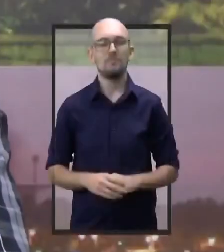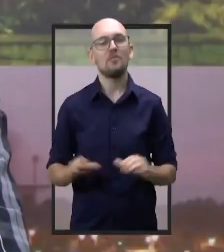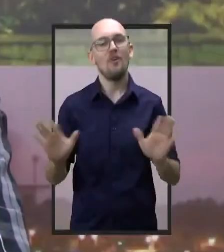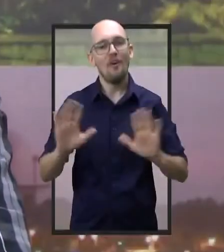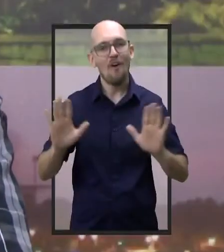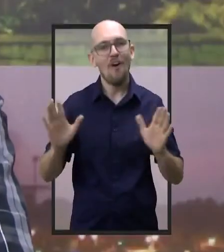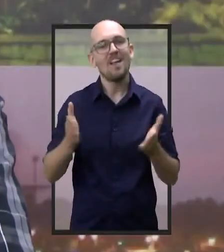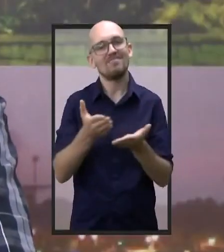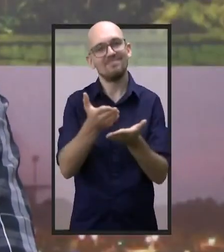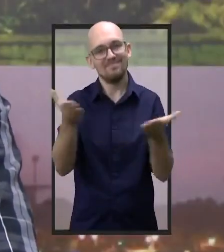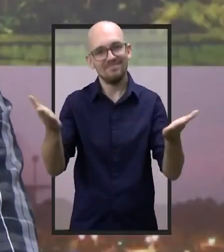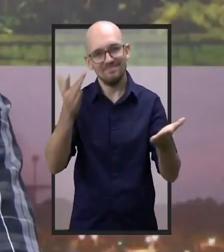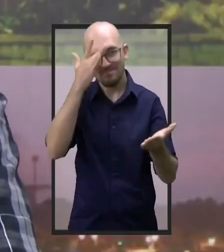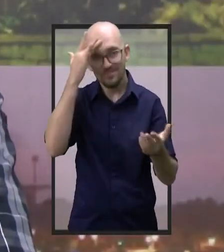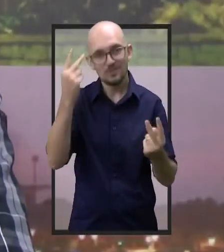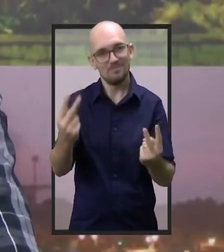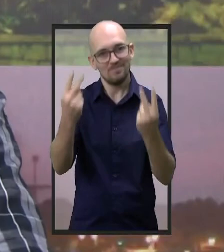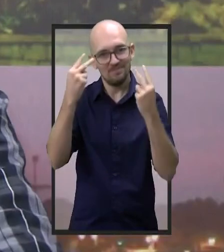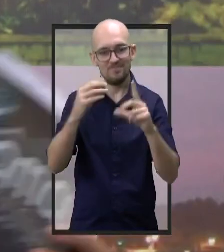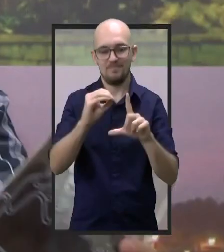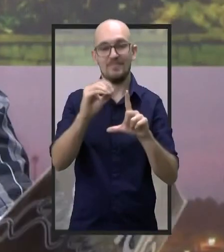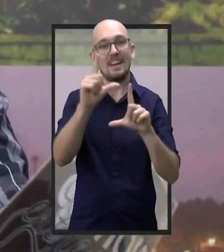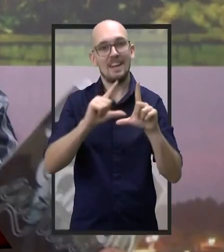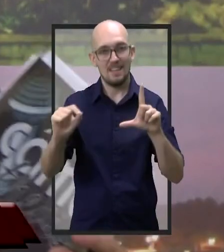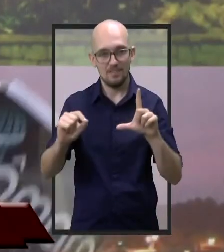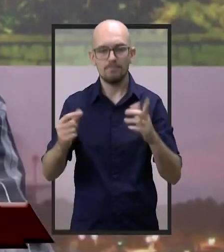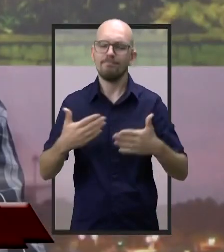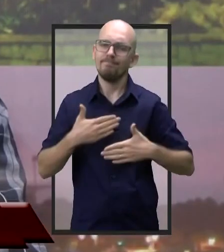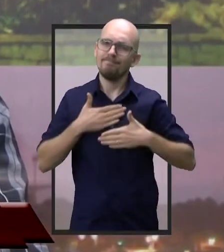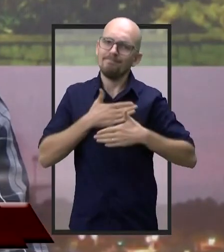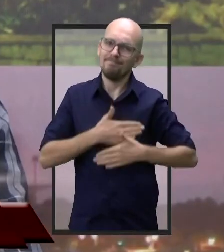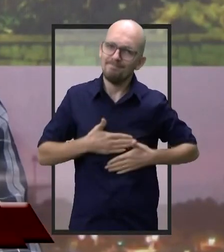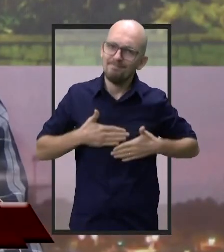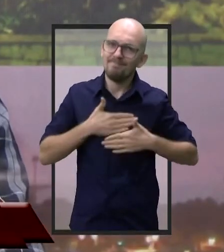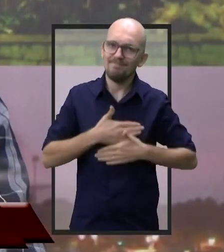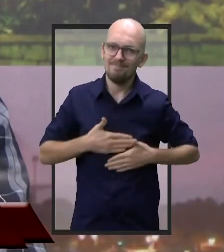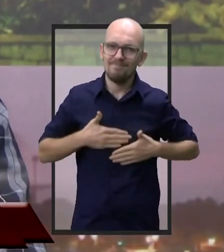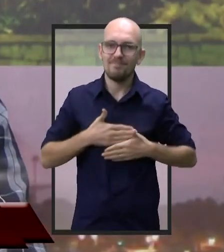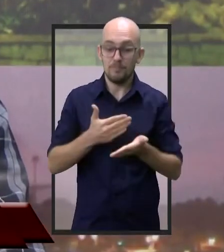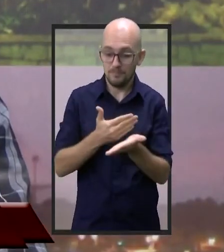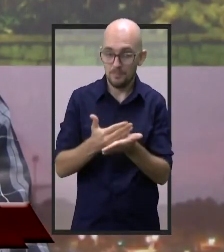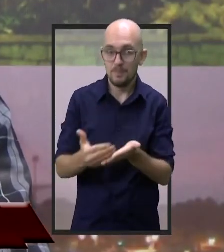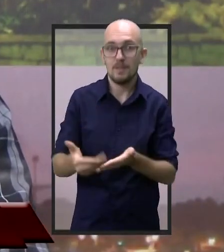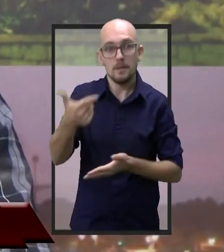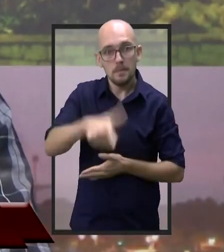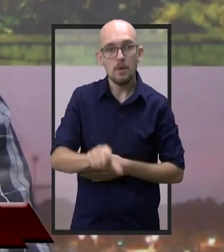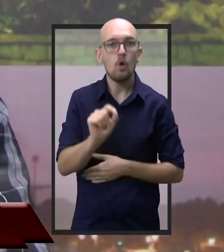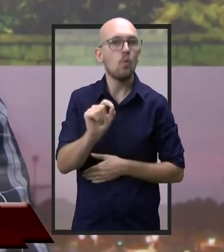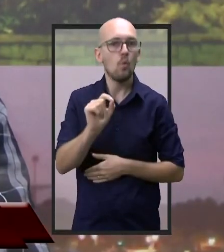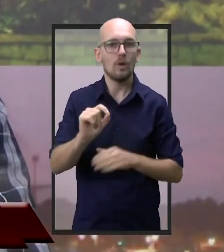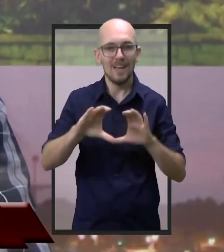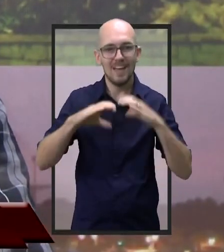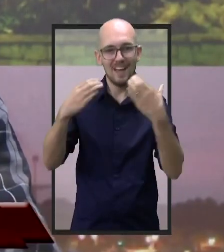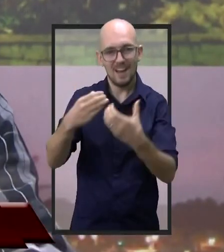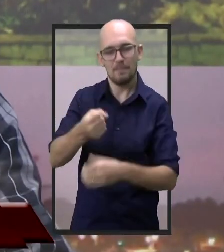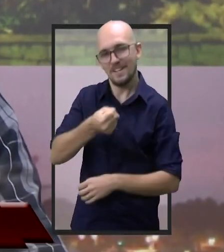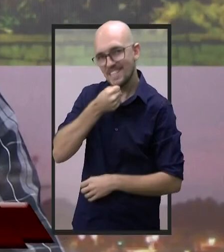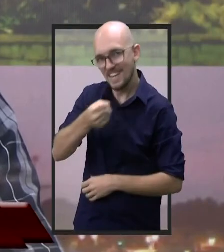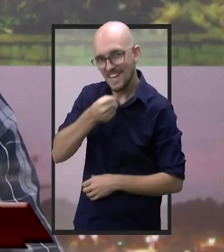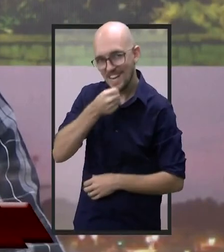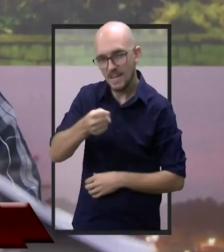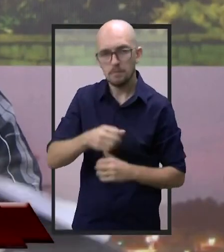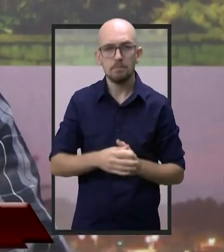Olá para você que nos assiste pela TV Câmara, é com grande satisfação que nós damos início a mais um Câmara Entrevista. E hoje